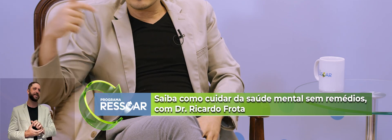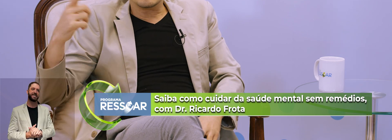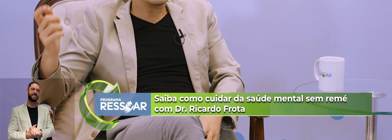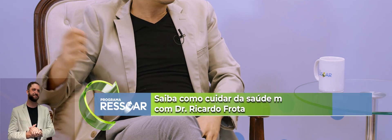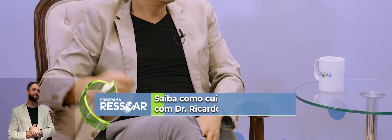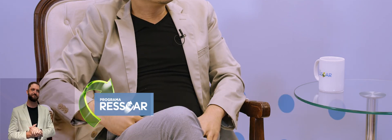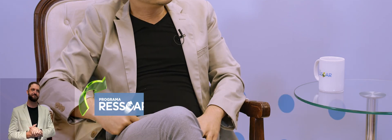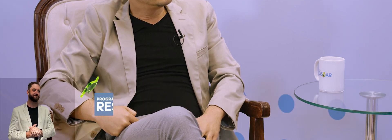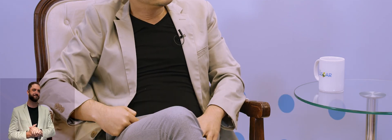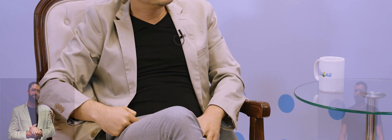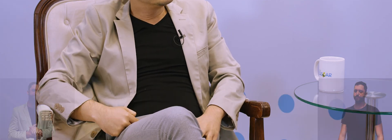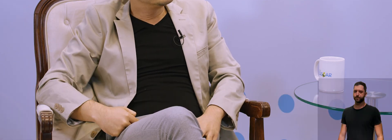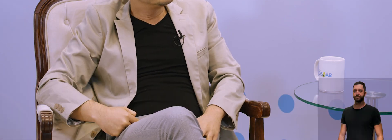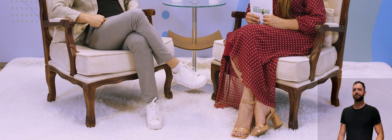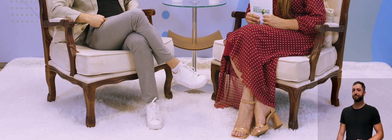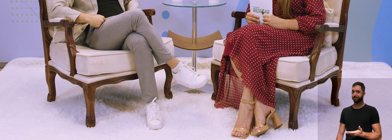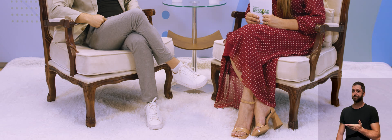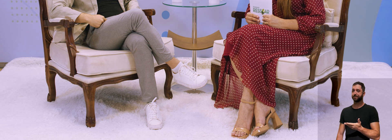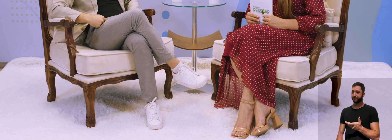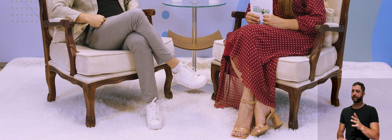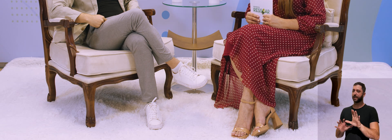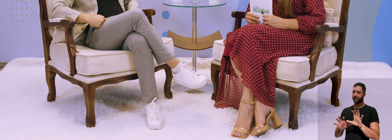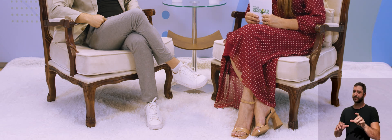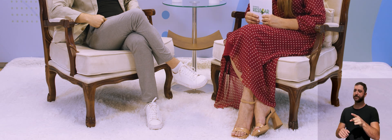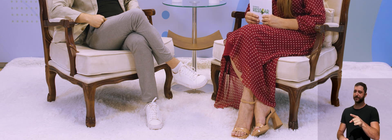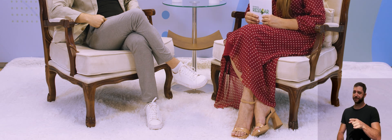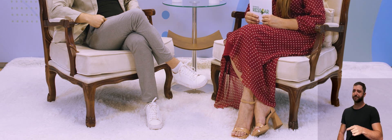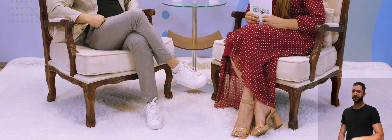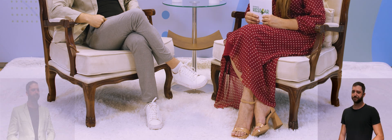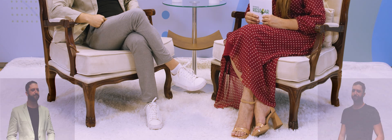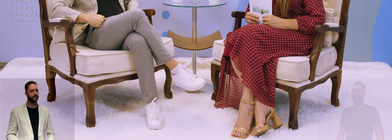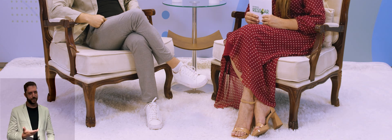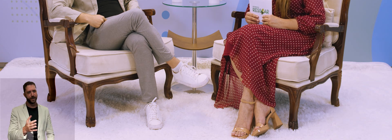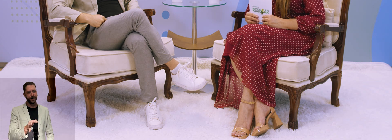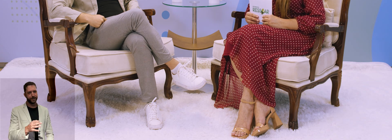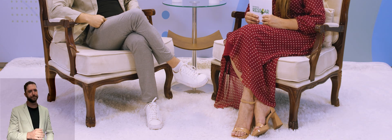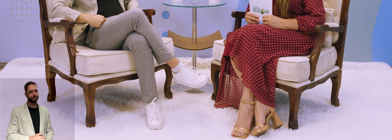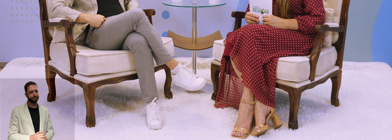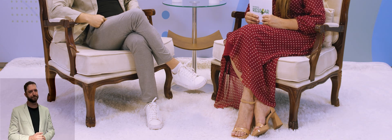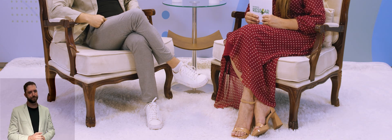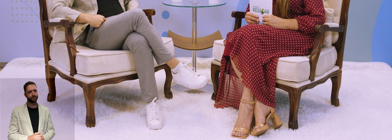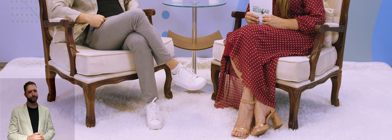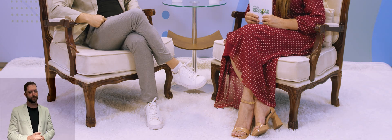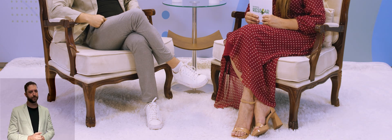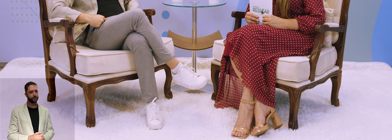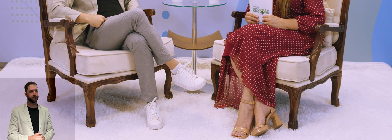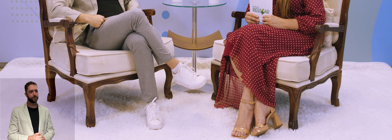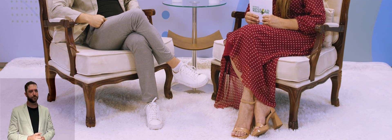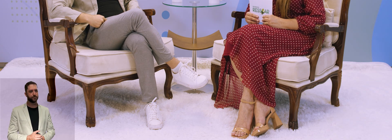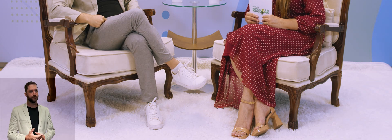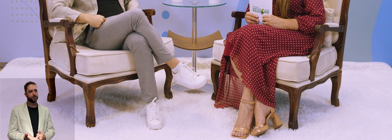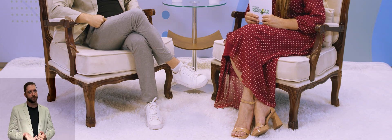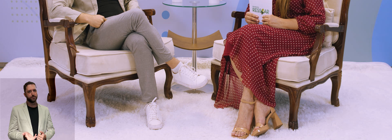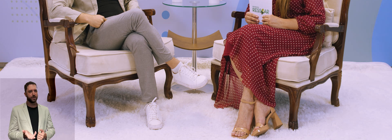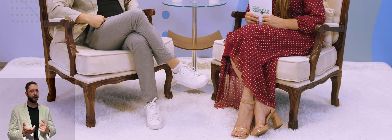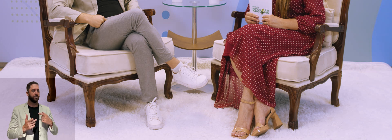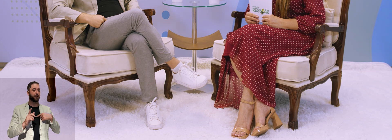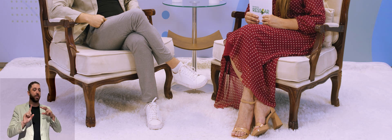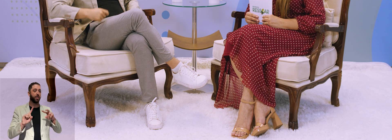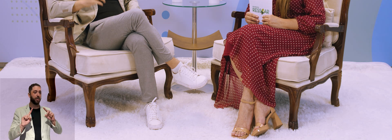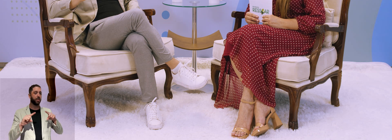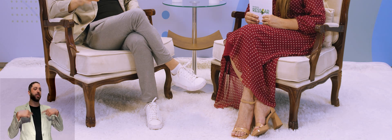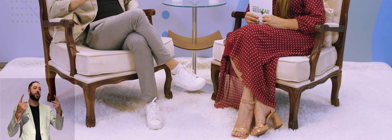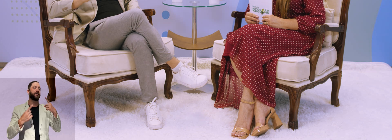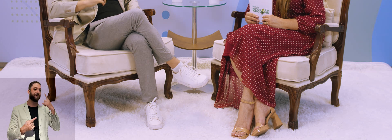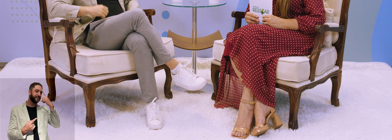outro está entendendo que eu estou perdendo tempo. Mais ou menos assim, né? Eu estou criando tempestade em copo d'água.